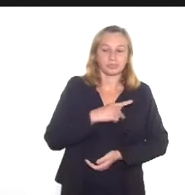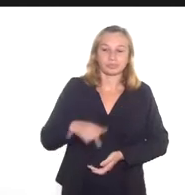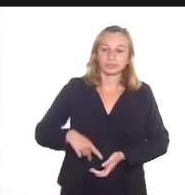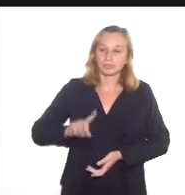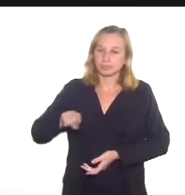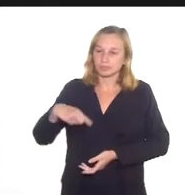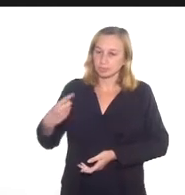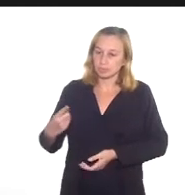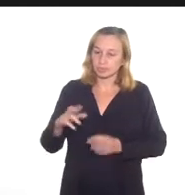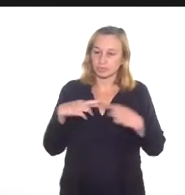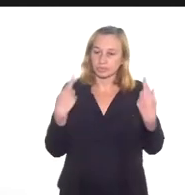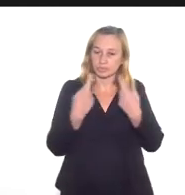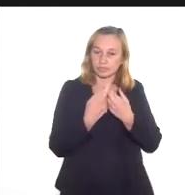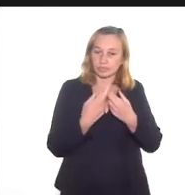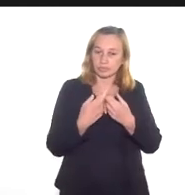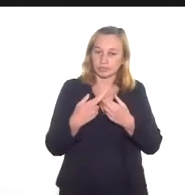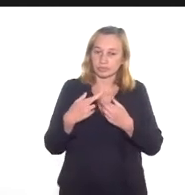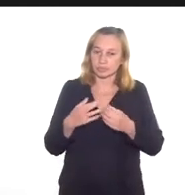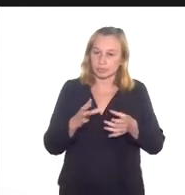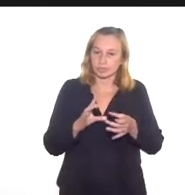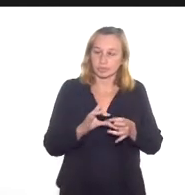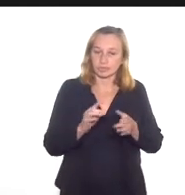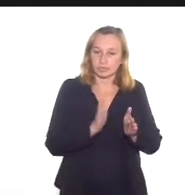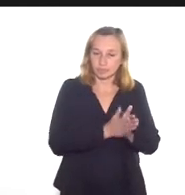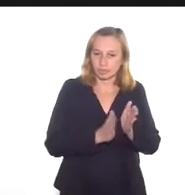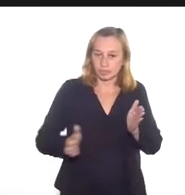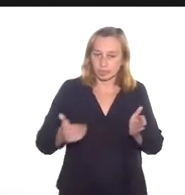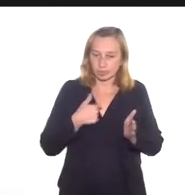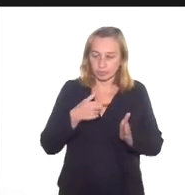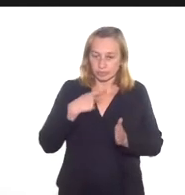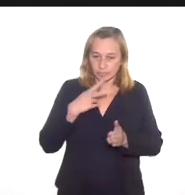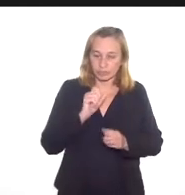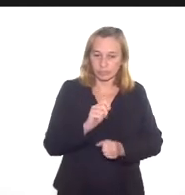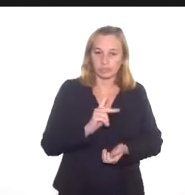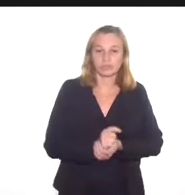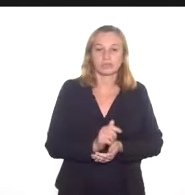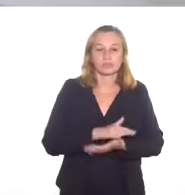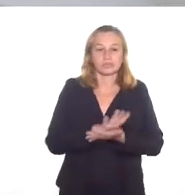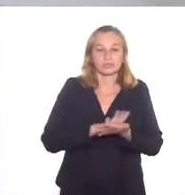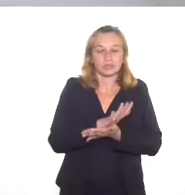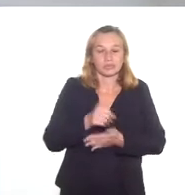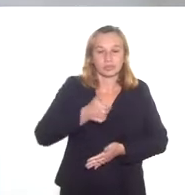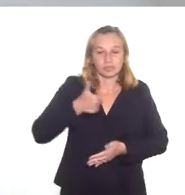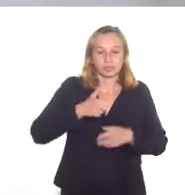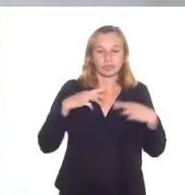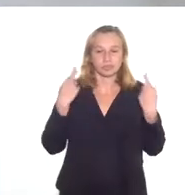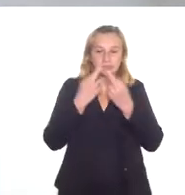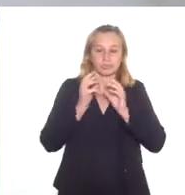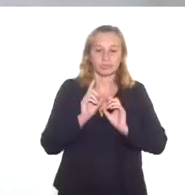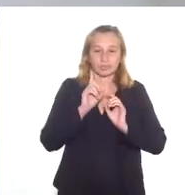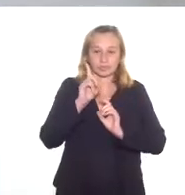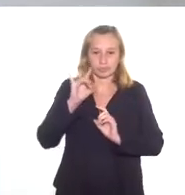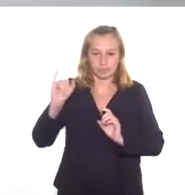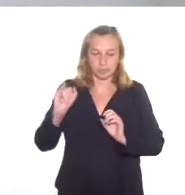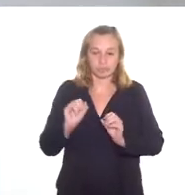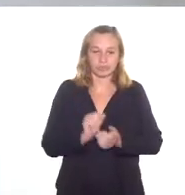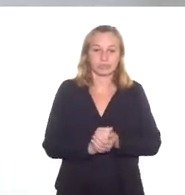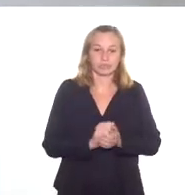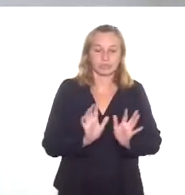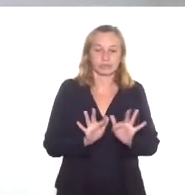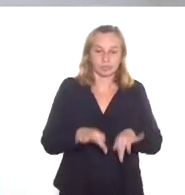na próxima sessão, talvez me dê um pela ordem. Pode Sim. ser na próxima. Ok. Nada havendo a tratar na primeira sessão extraordinária do dia, mesmo está